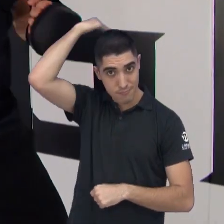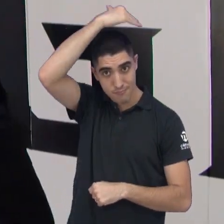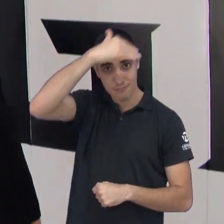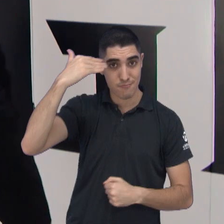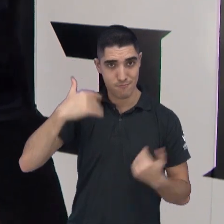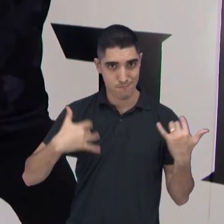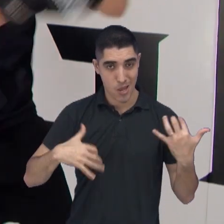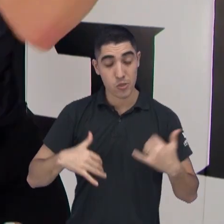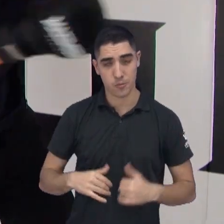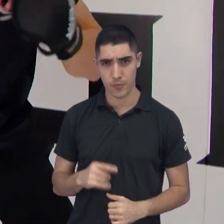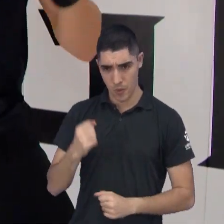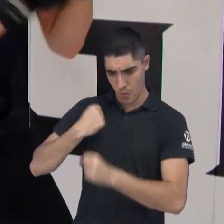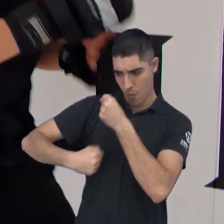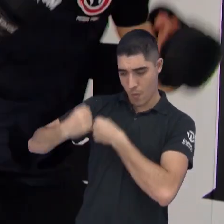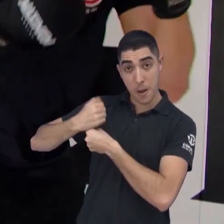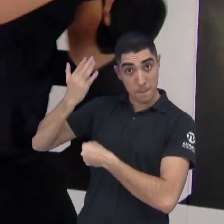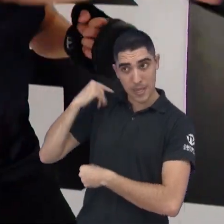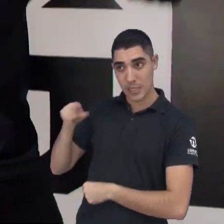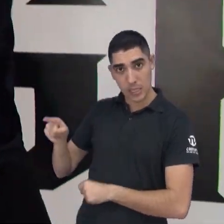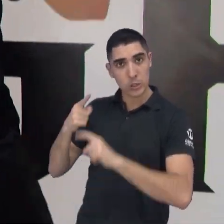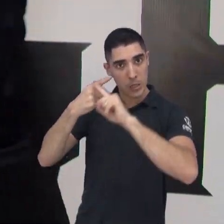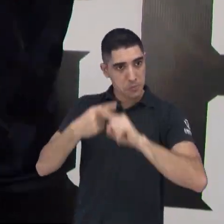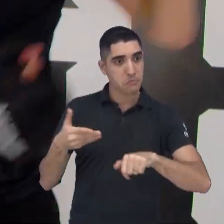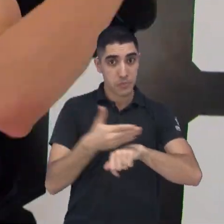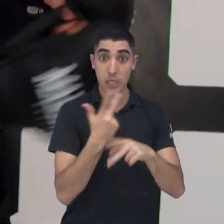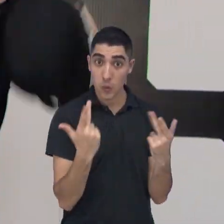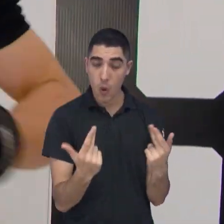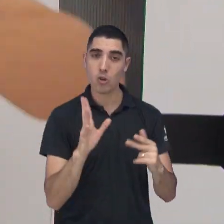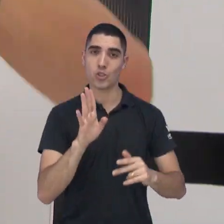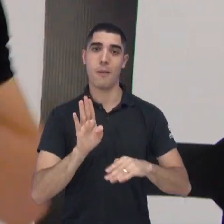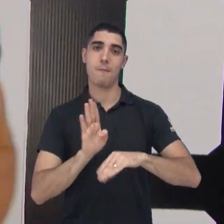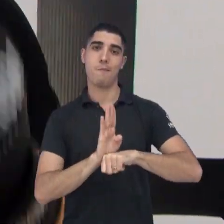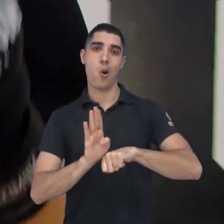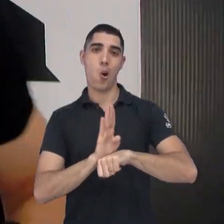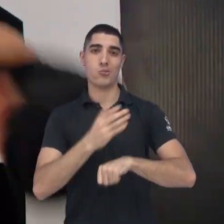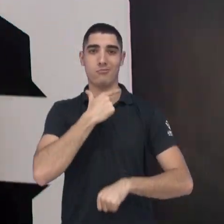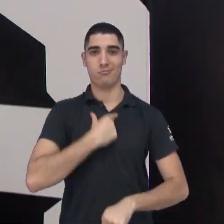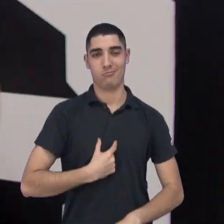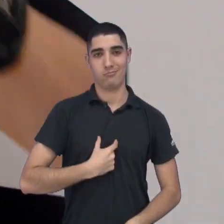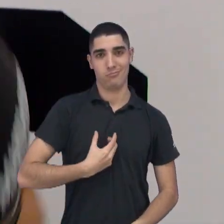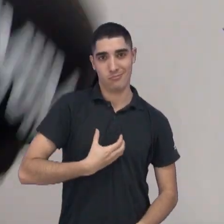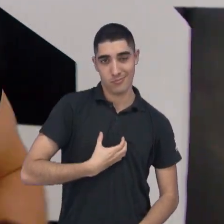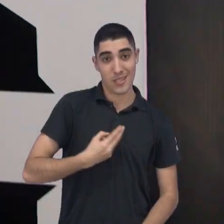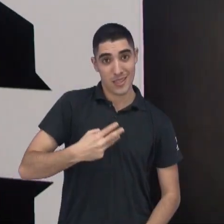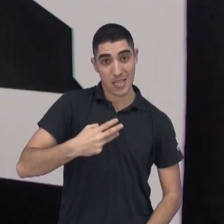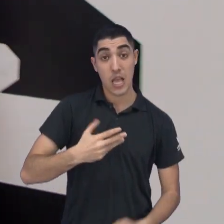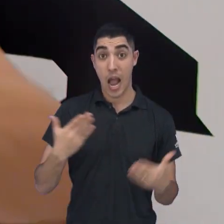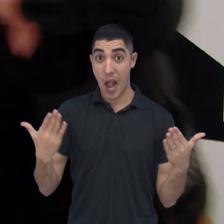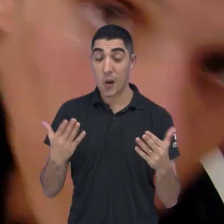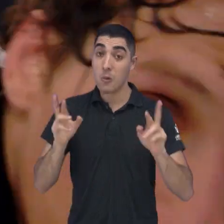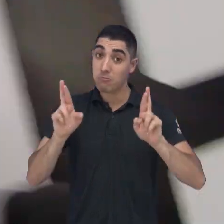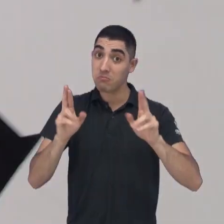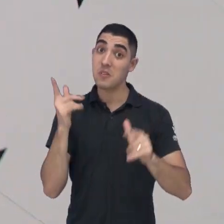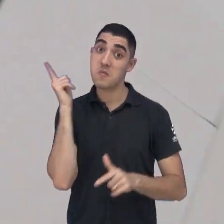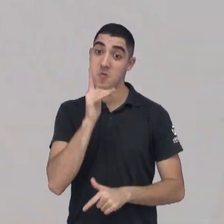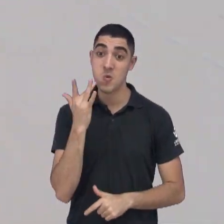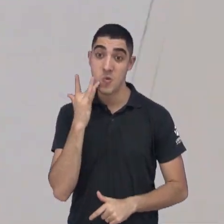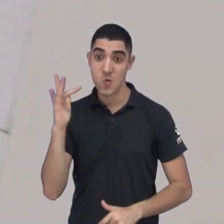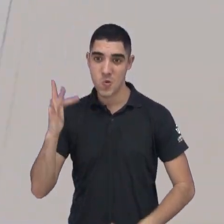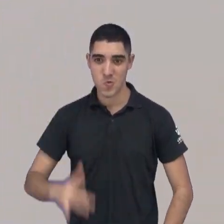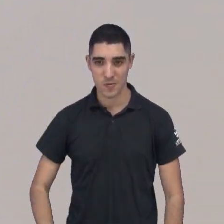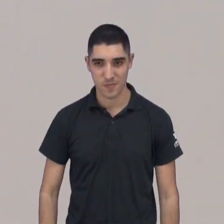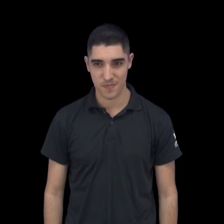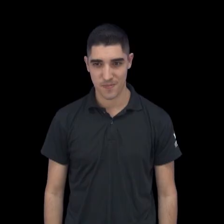nesta mesma competição, o Gabriel foi medalha de bronze, mas agora espera voltar para São José com a medalha de ouro.